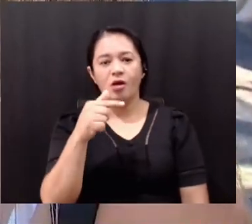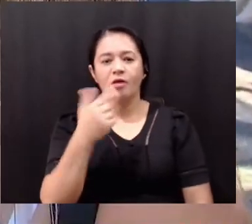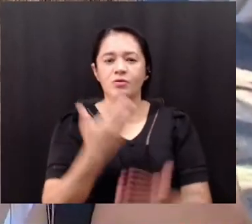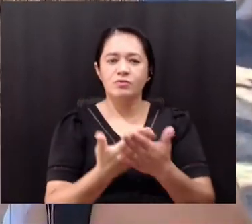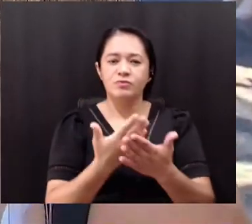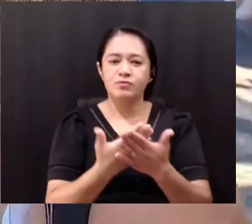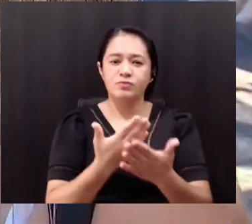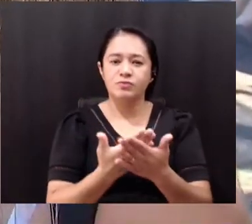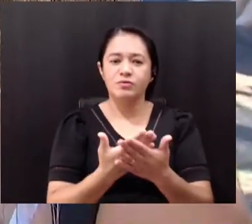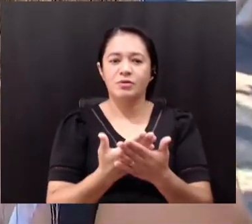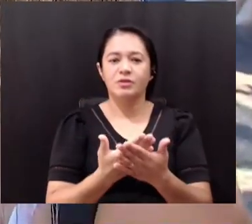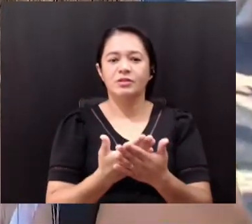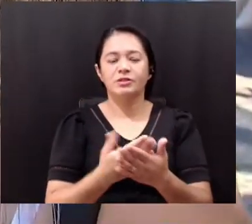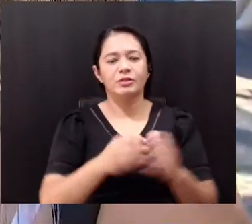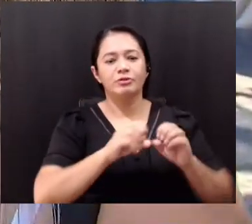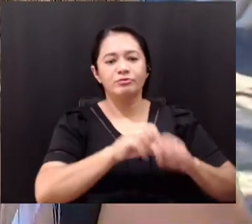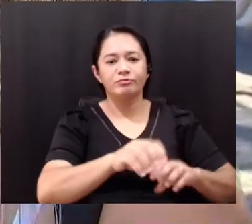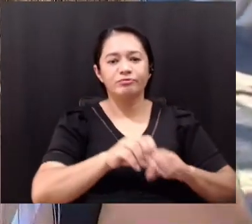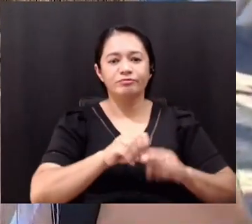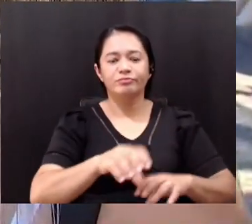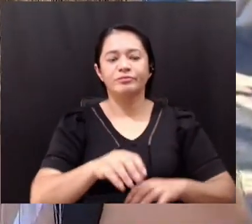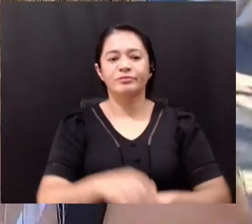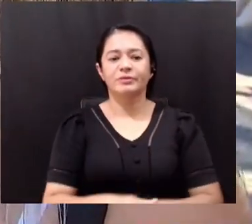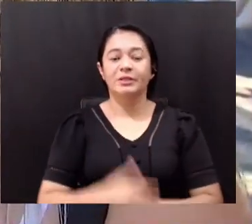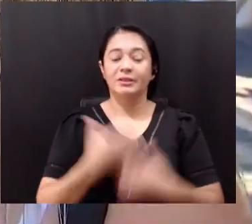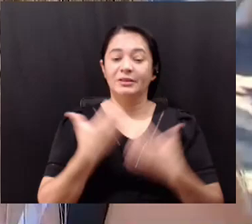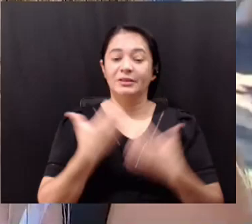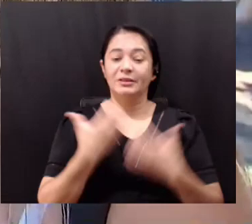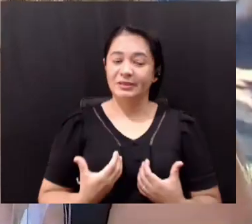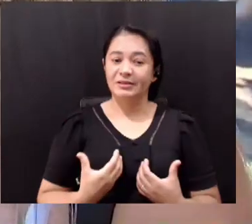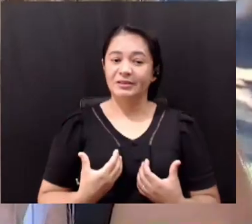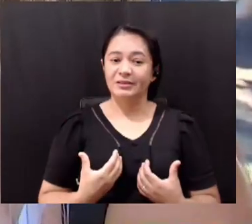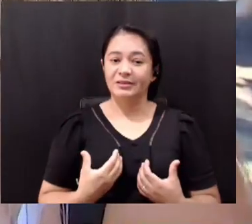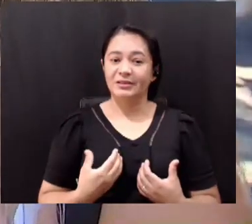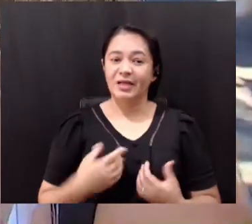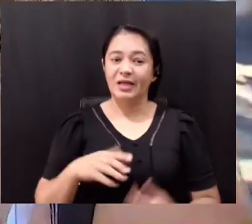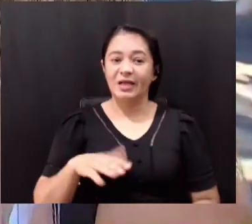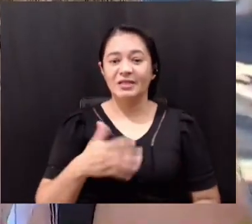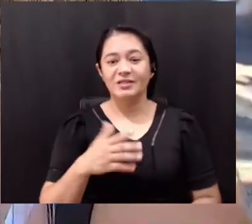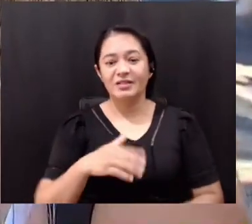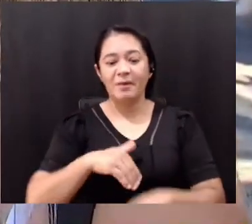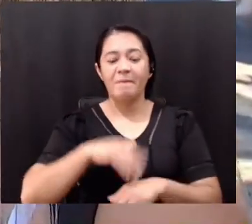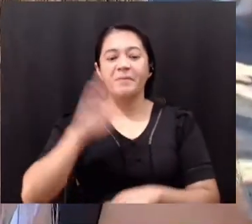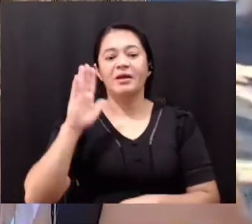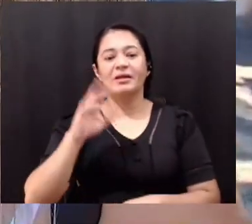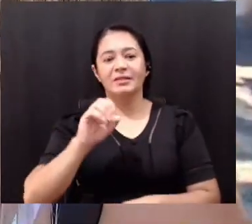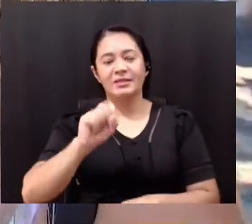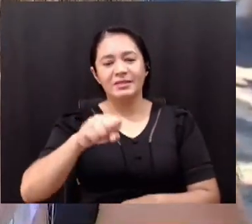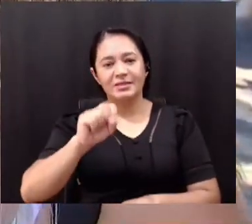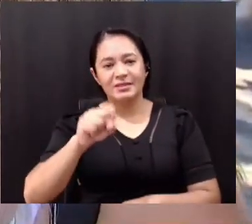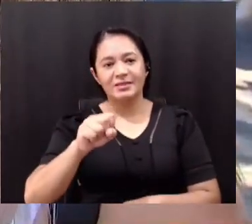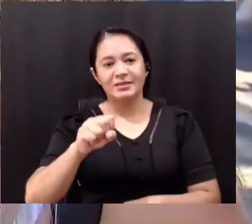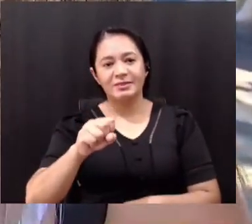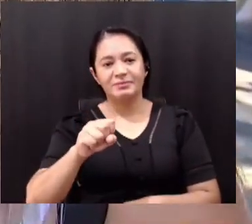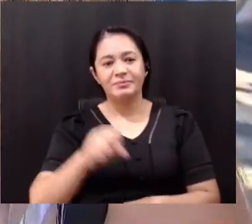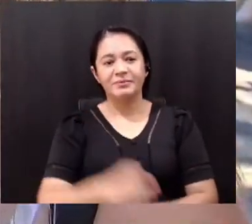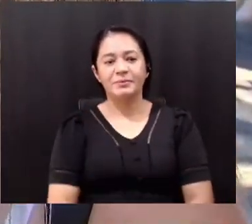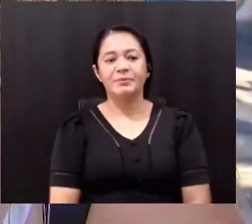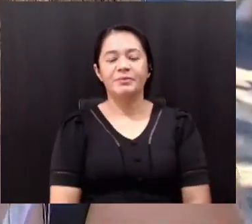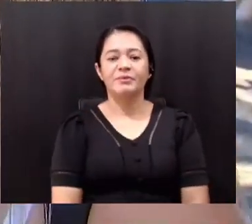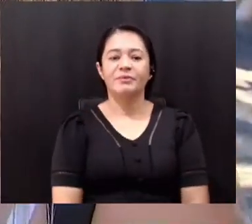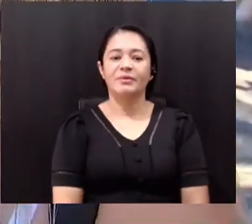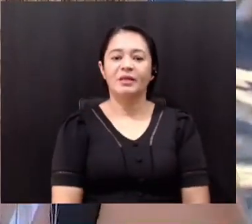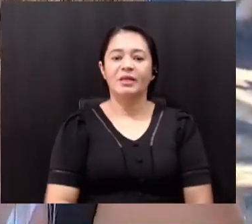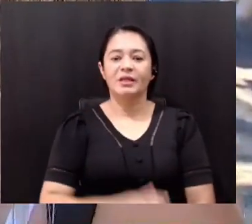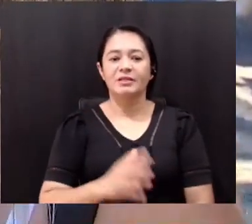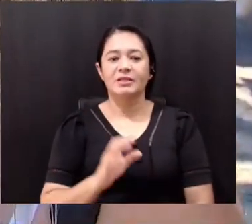e é um pouco cansativo, né? Mas às vezes chega até a fazer mais horas, né? Sim, quando acontece de você ter